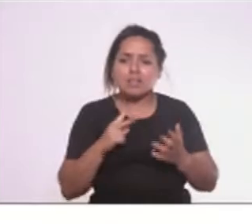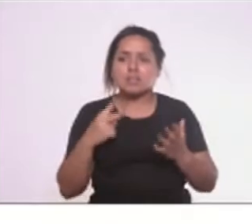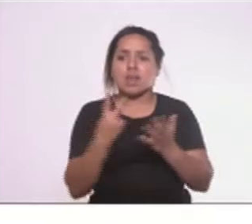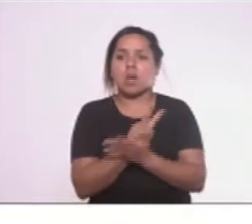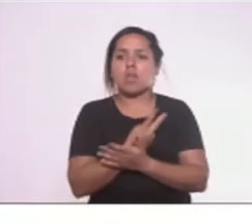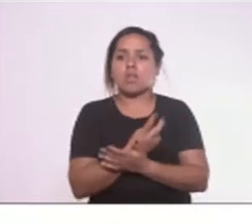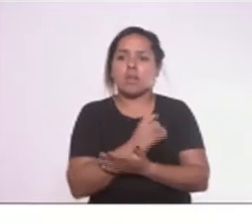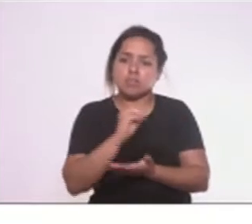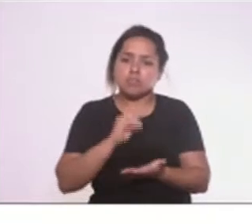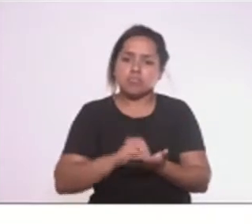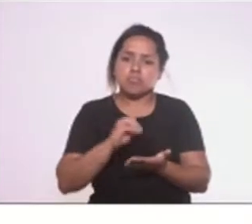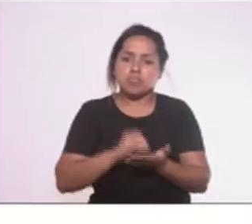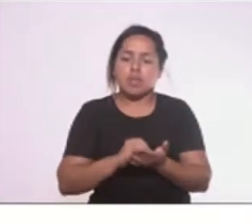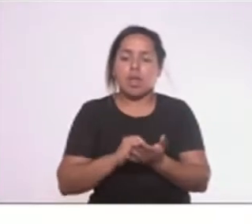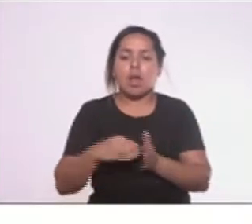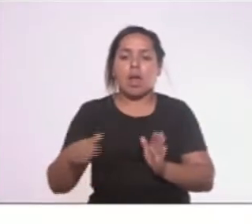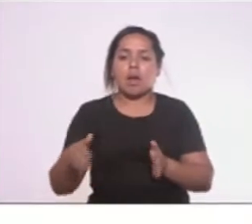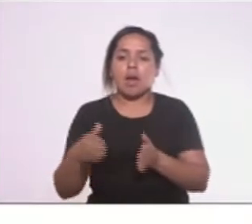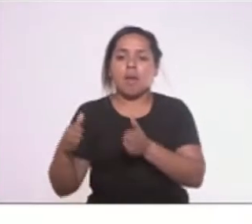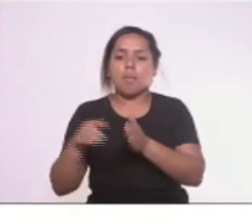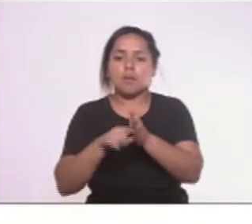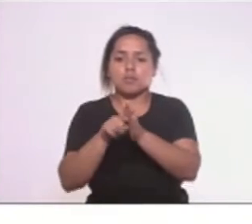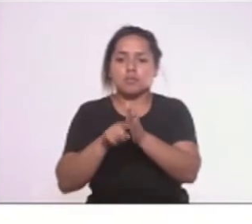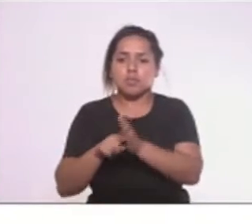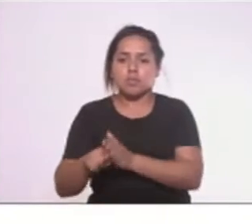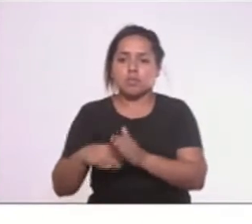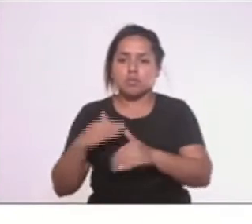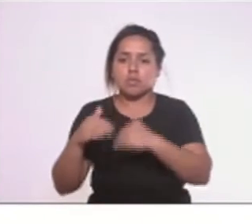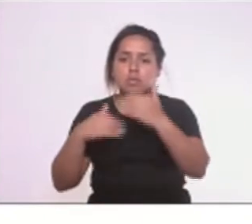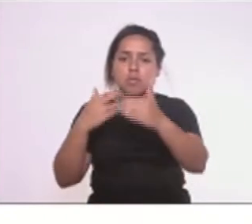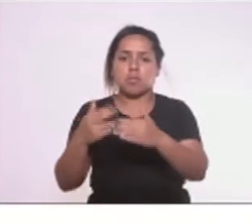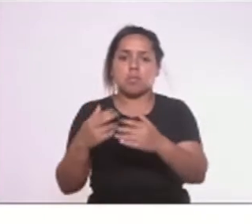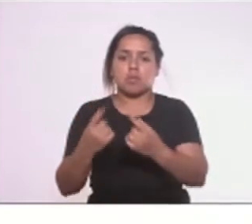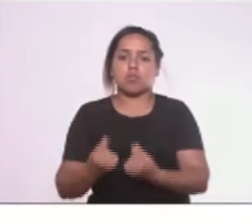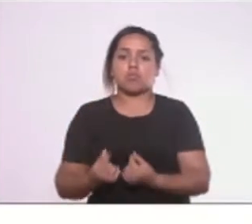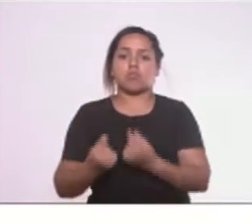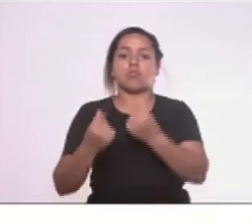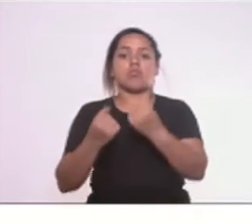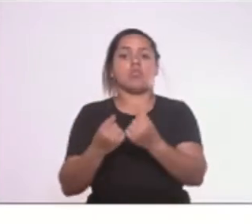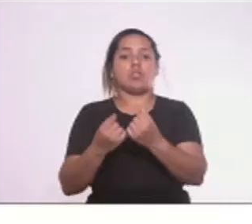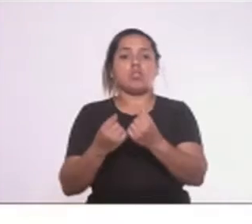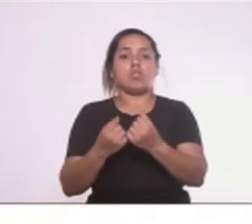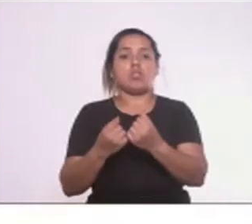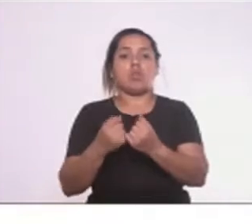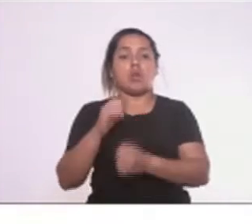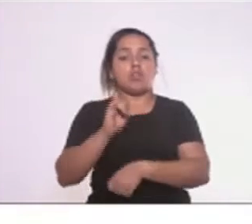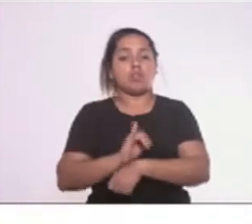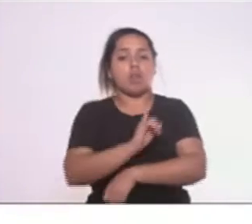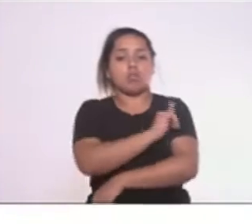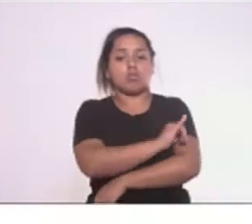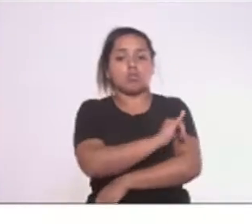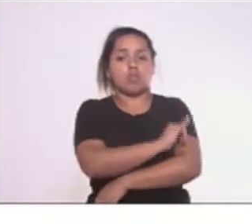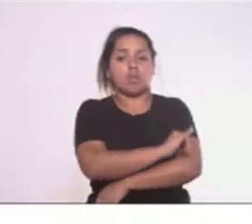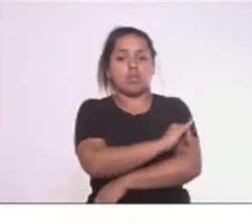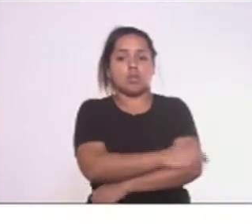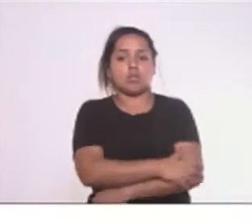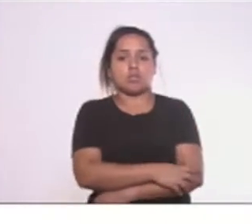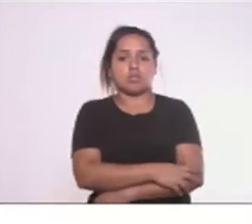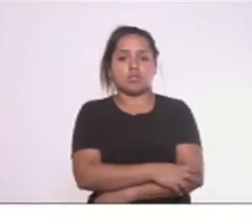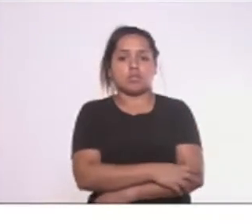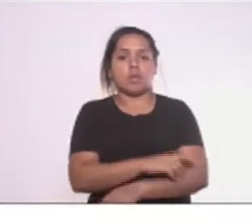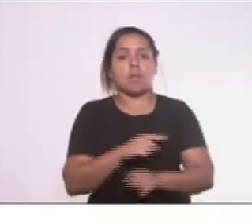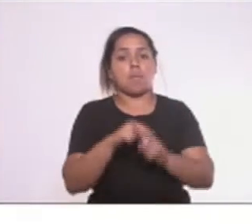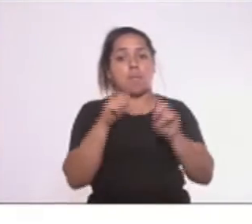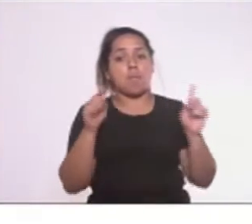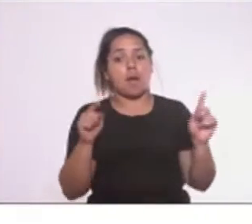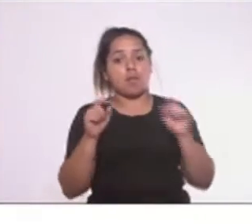começam a brotar as linhas de pesquisa sobre desenvolvimento econômico fluminense. Pensa-se muito o Brasil, é importante que o Rio de Janeiro pense o Brasil, é um estado de